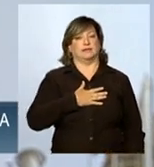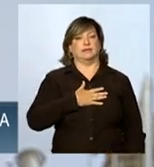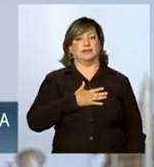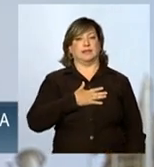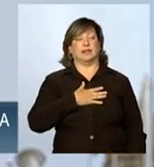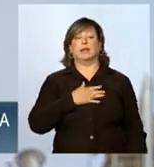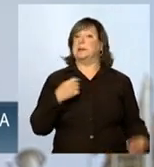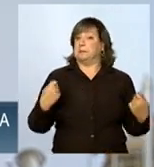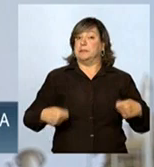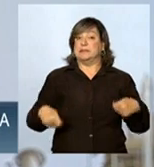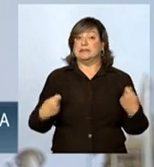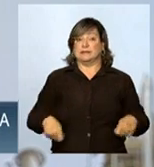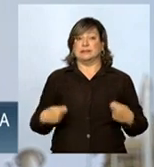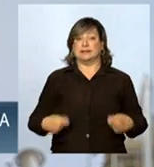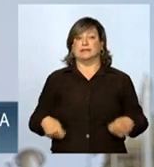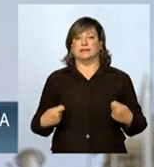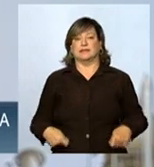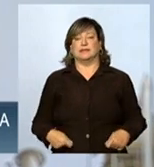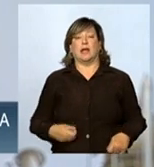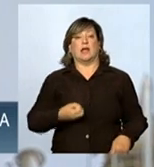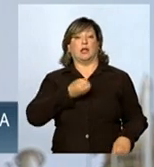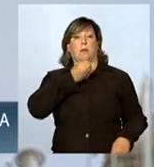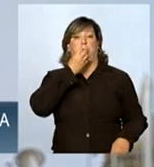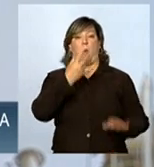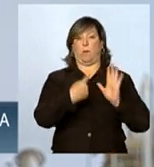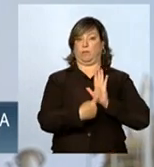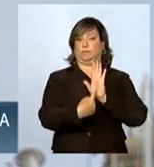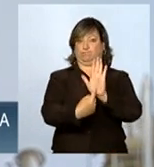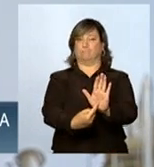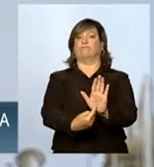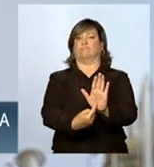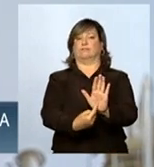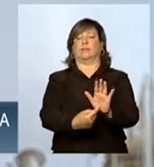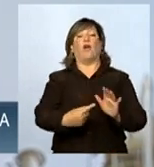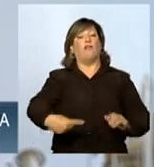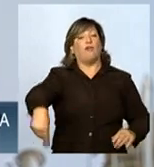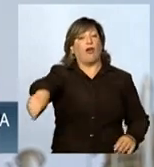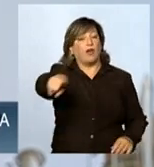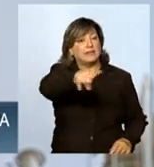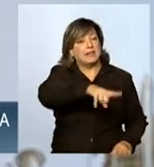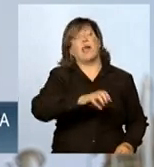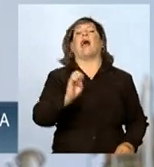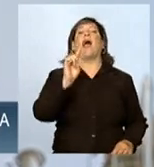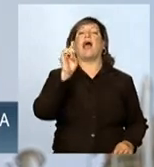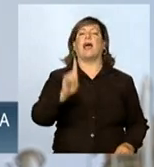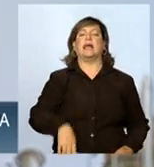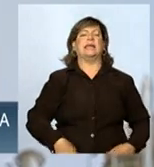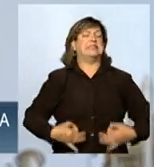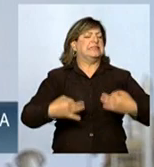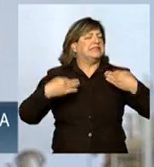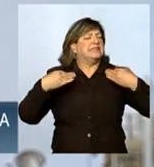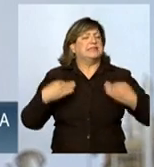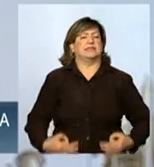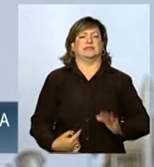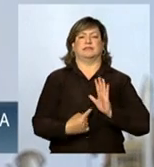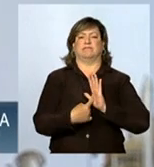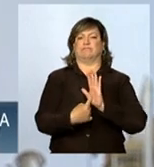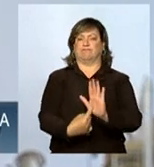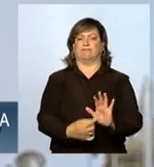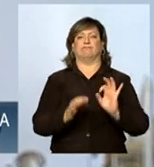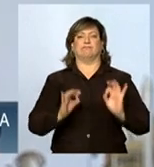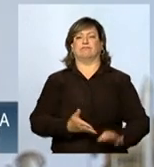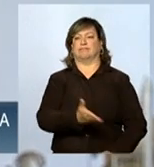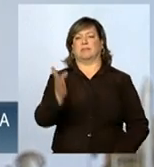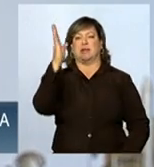que depende de bons exemplos. Vocês são um excelente exemplo para o